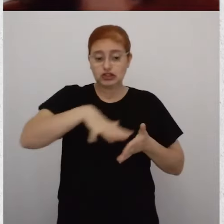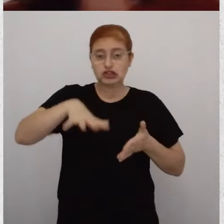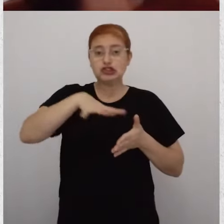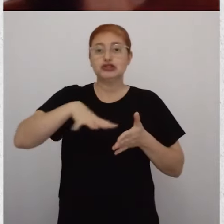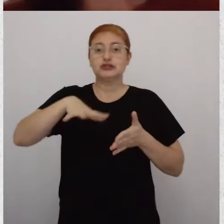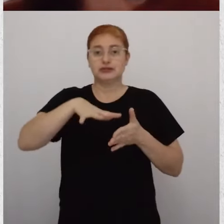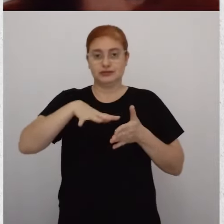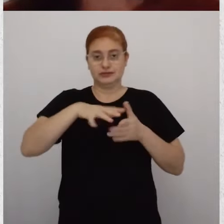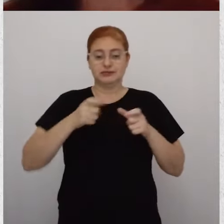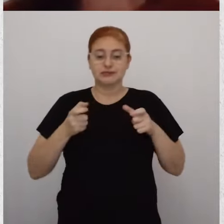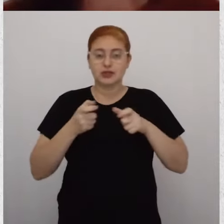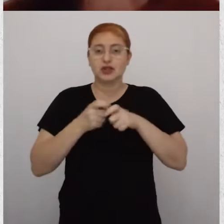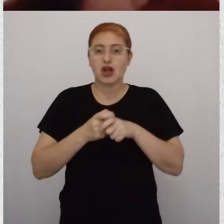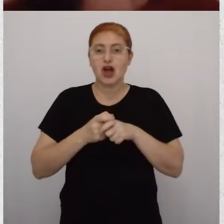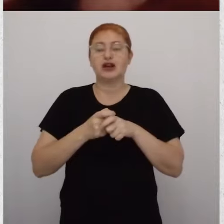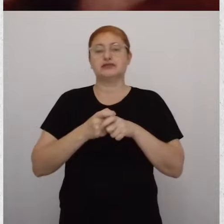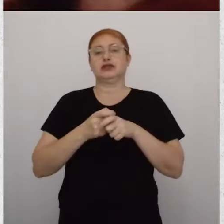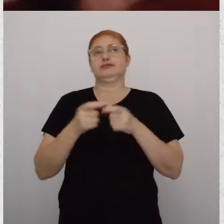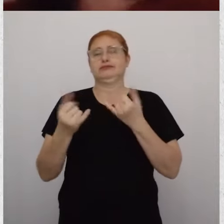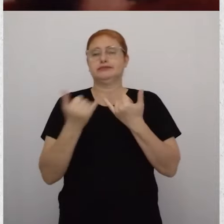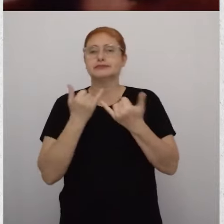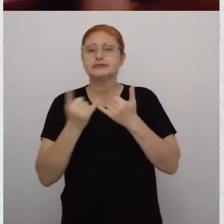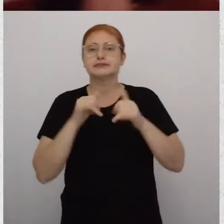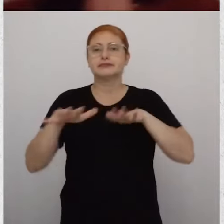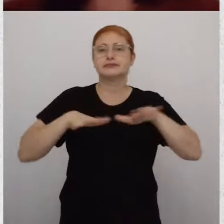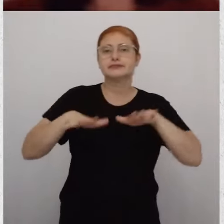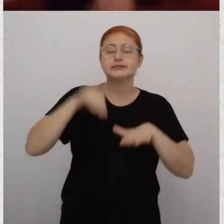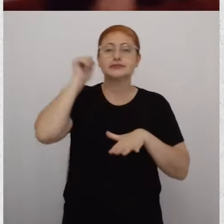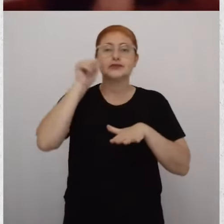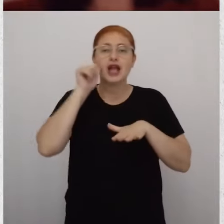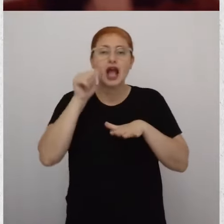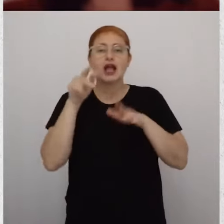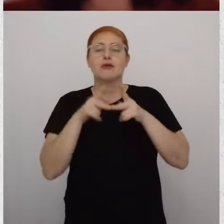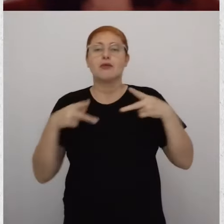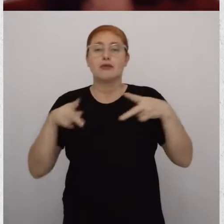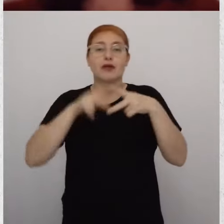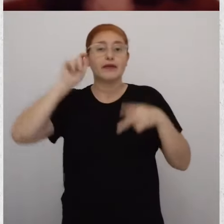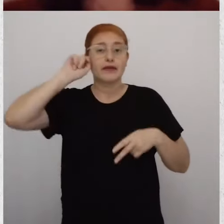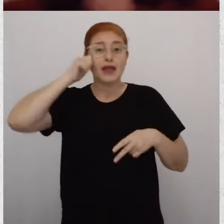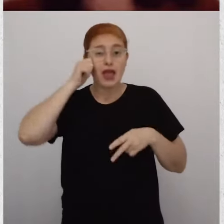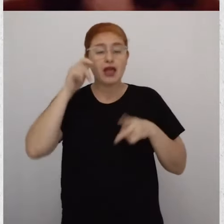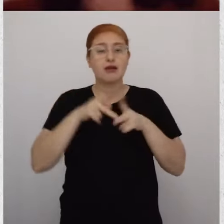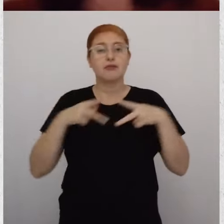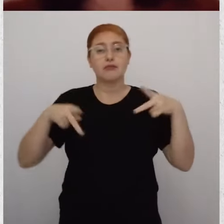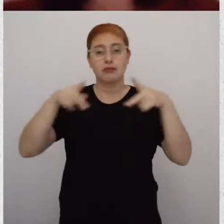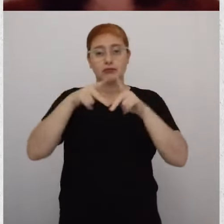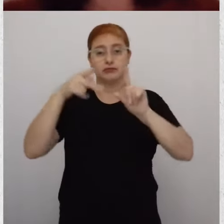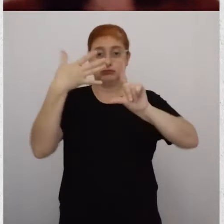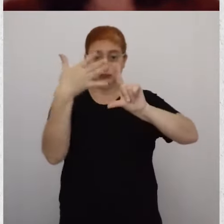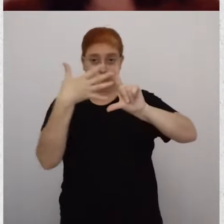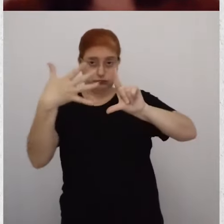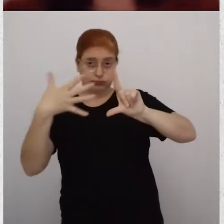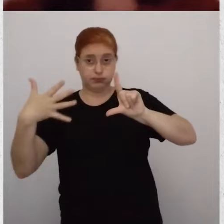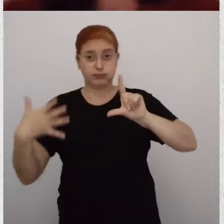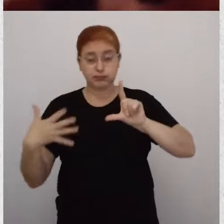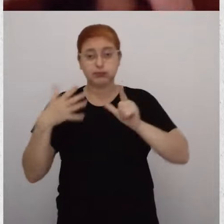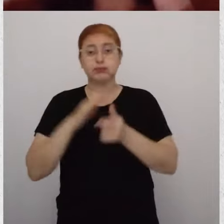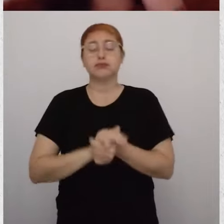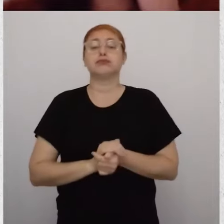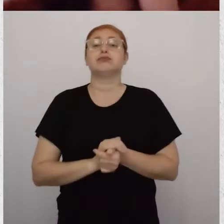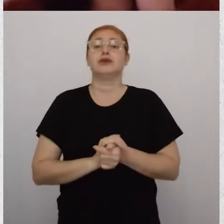né? Como o movimento, como as mulheres, a população negra, a população LGBTQI+,